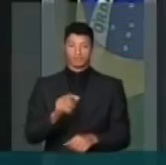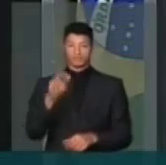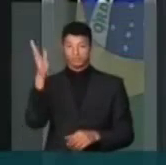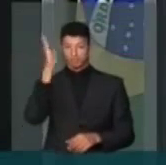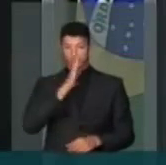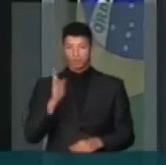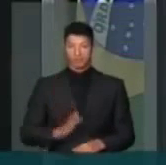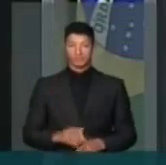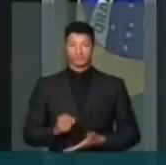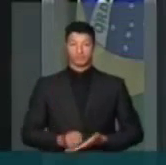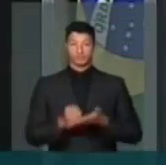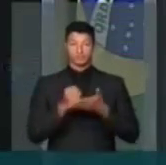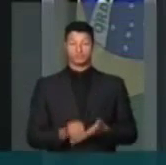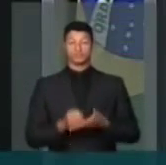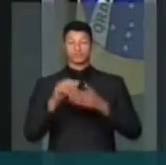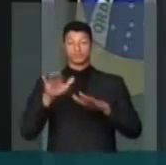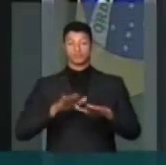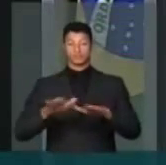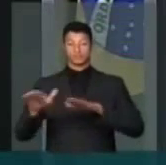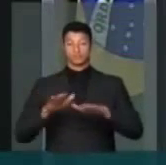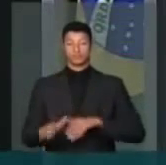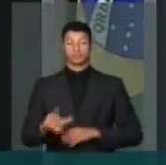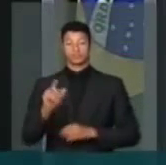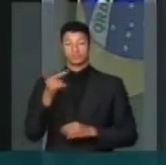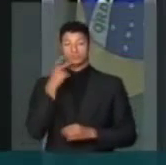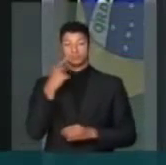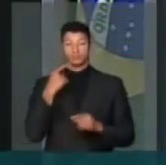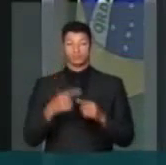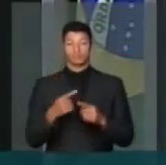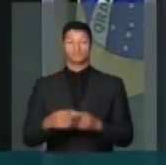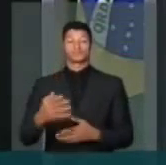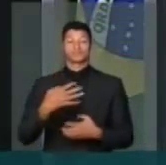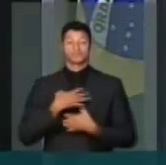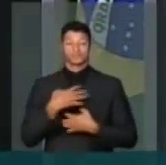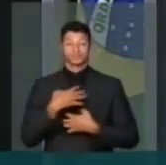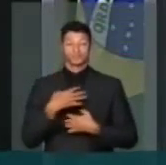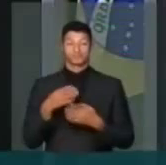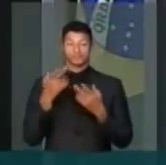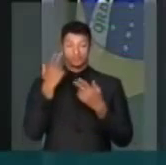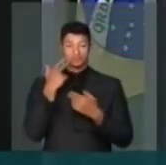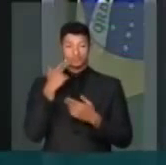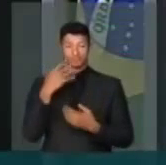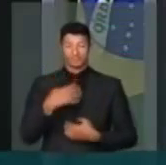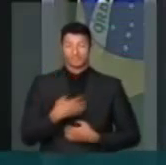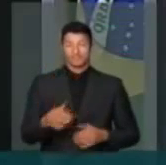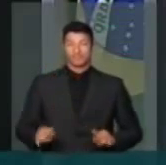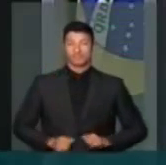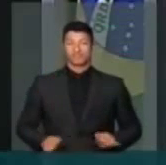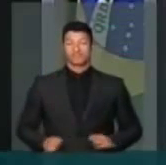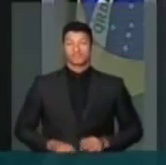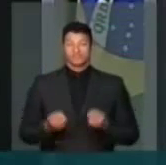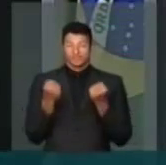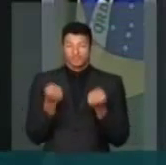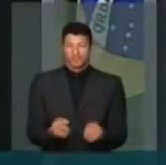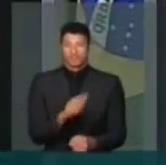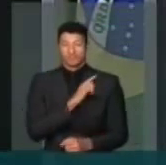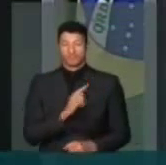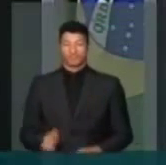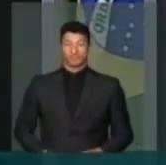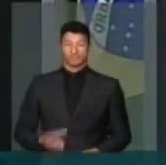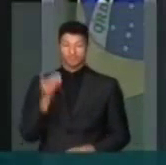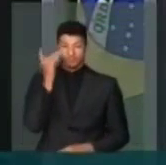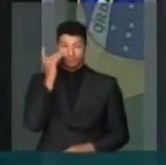que o Brasil apoia um movimento que fala porque sente com muita dor o peso da mão do governo